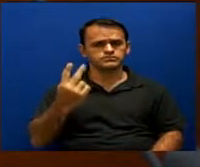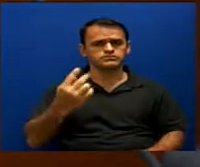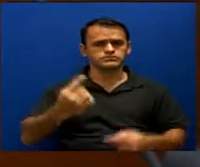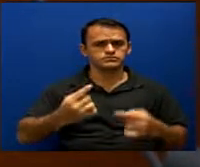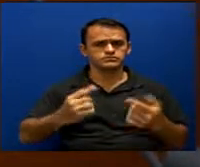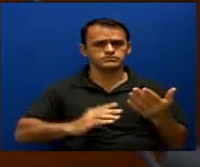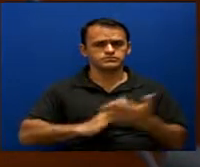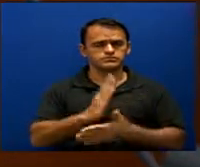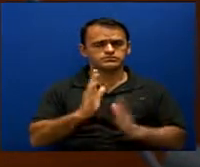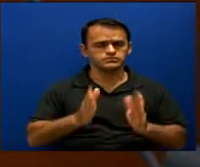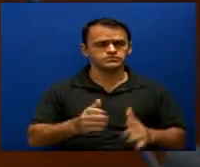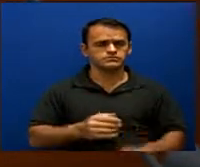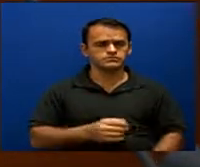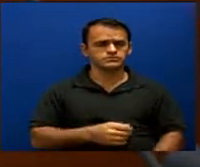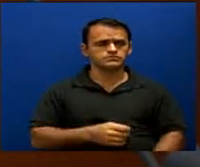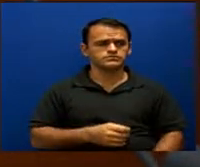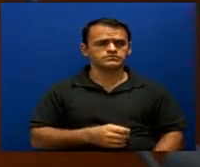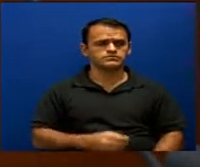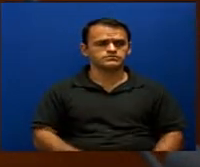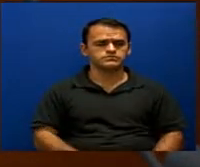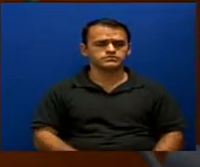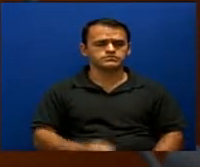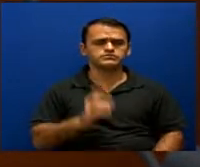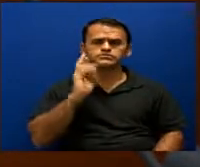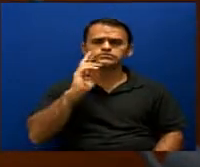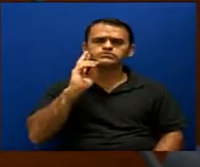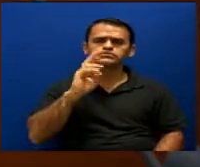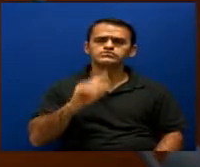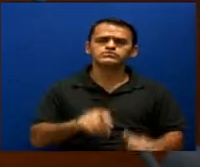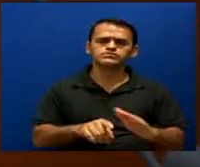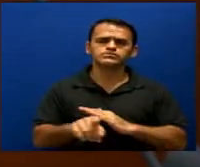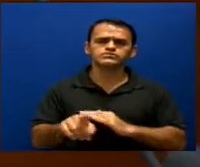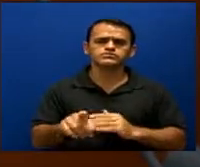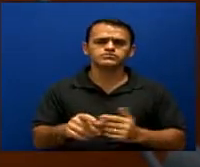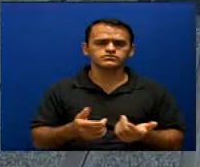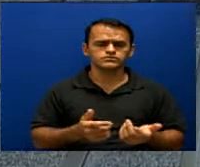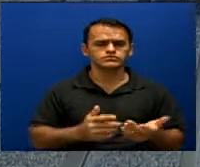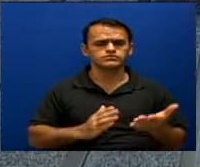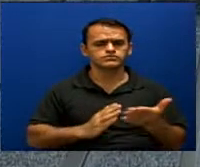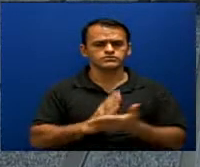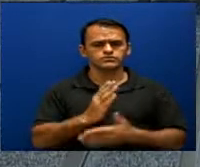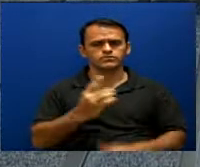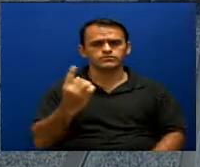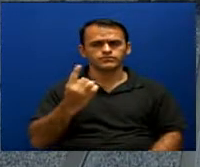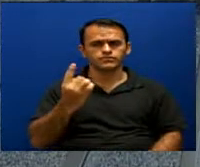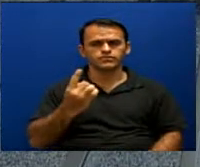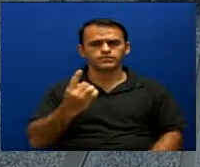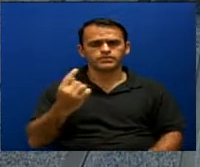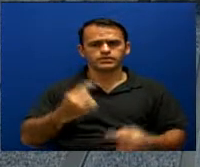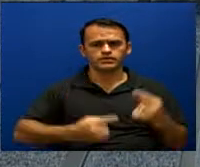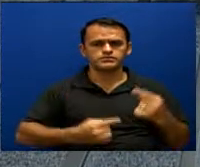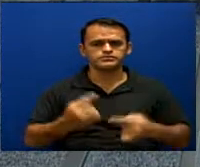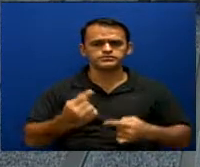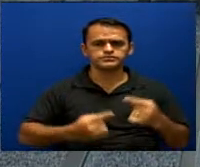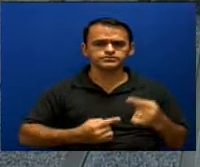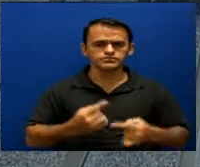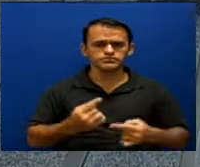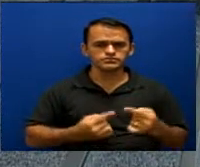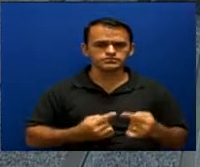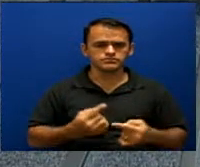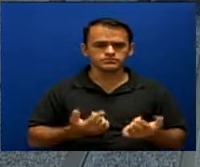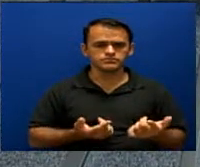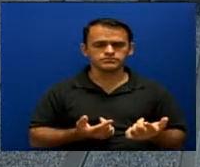Não. Porque ela tá... Não foi, Rosa? Não. Elas foram aprovadas em primeira discussão, com o parecer